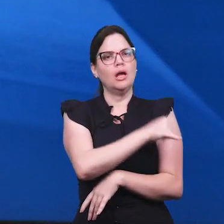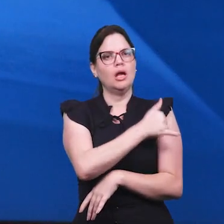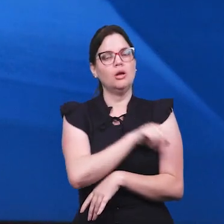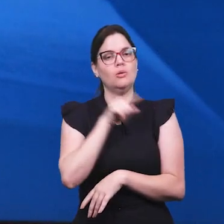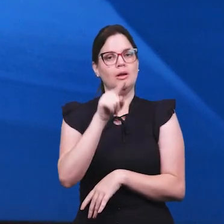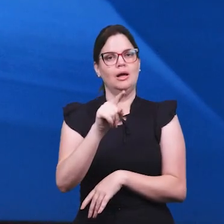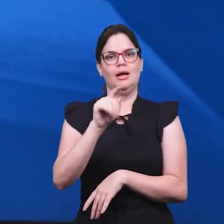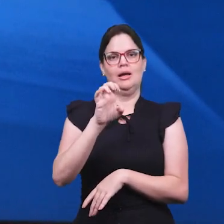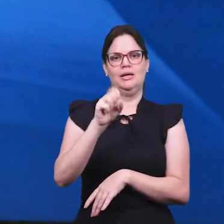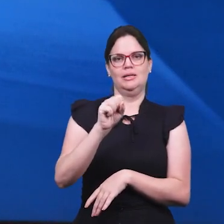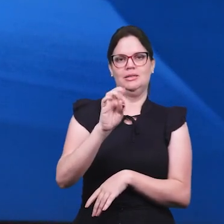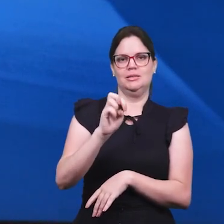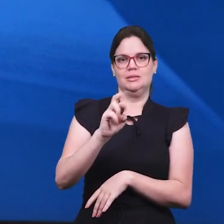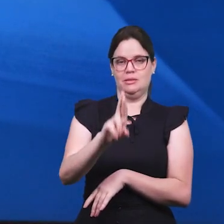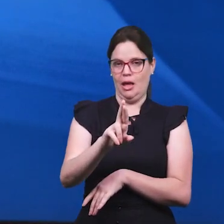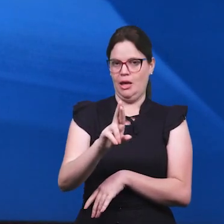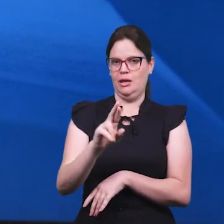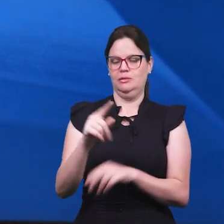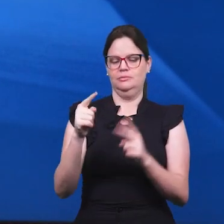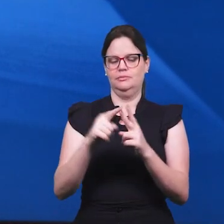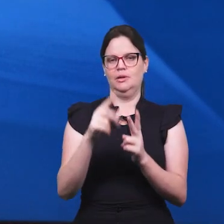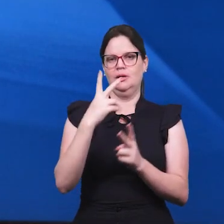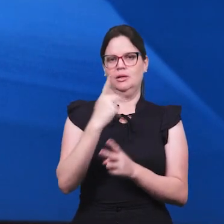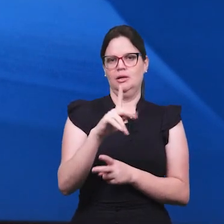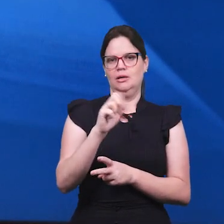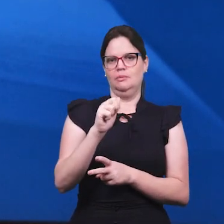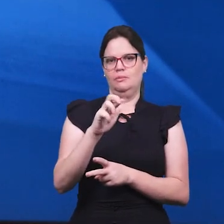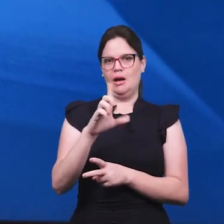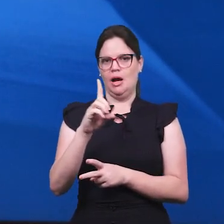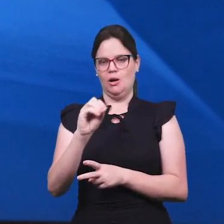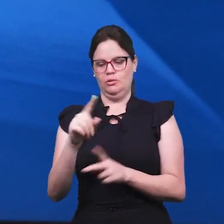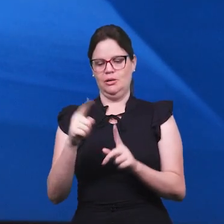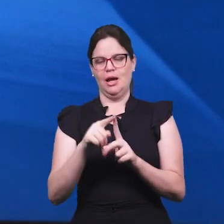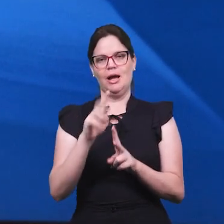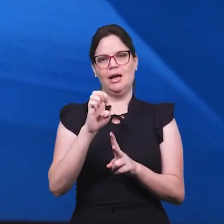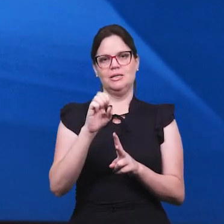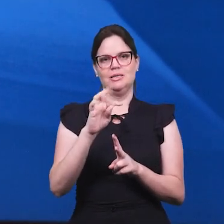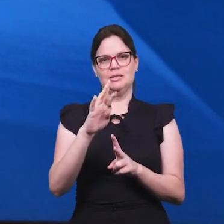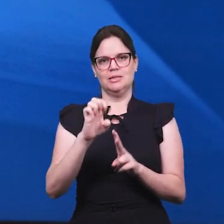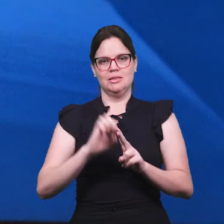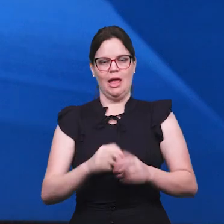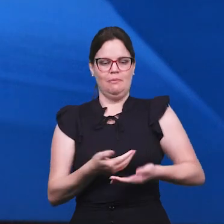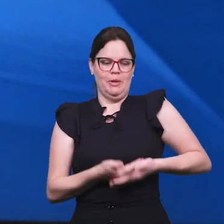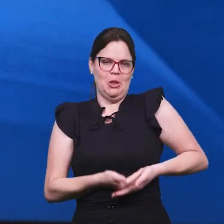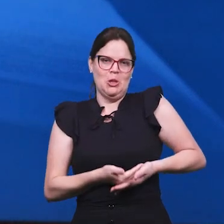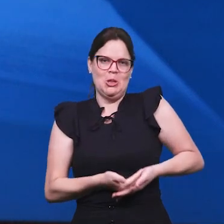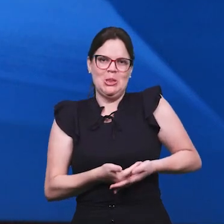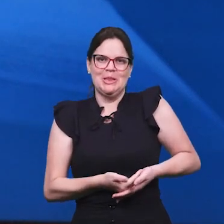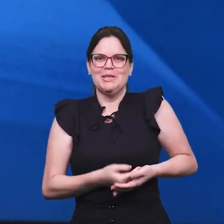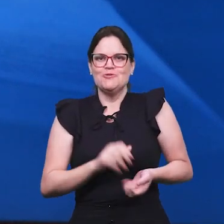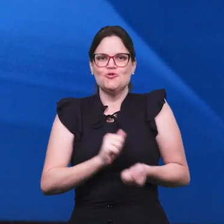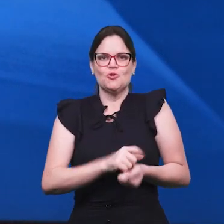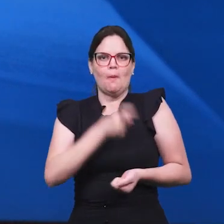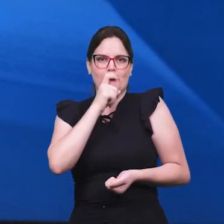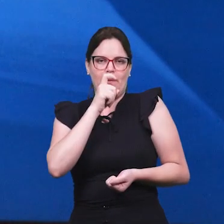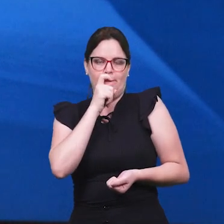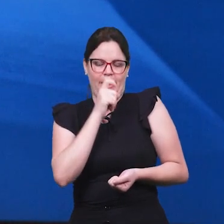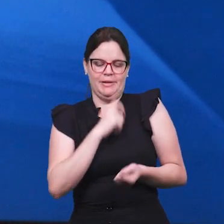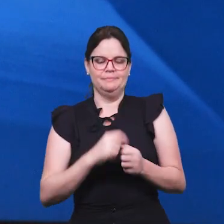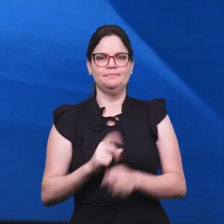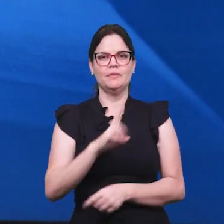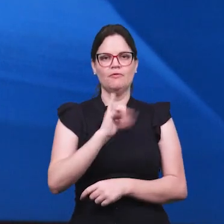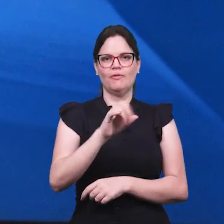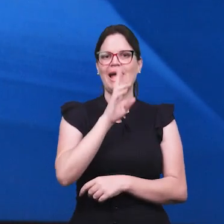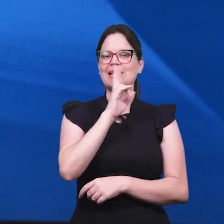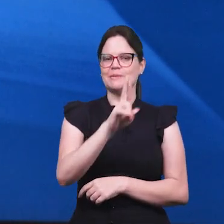intermediários da igreja, vamos ao estado do Rio de Janeiro, ali a Esther e o Paulo Márcio, a Esther ali, pequenininha, colocada no